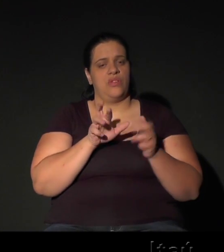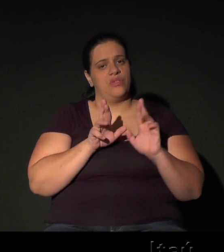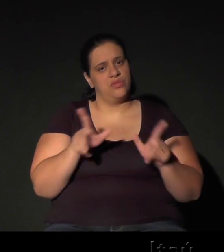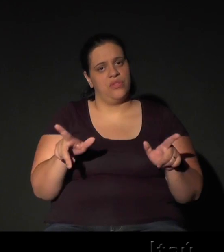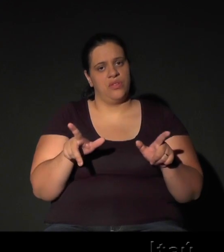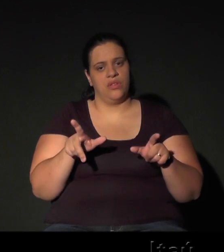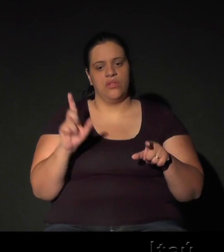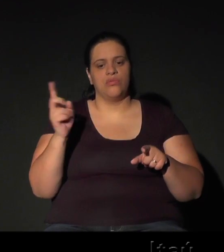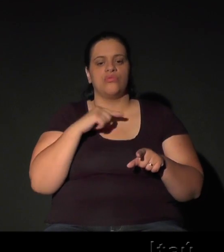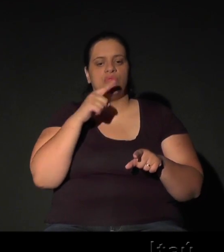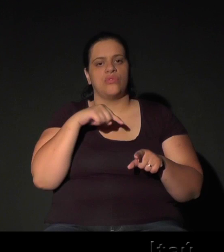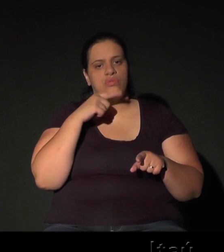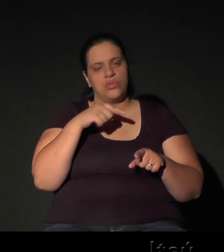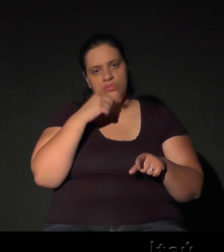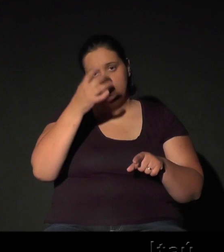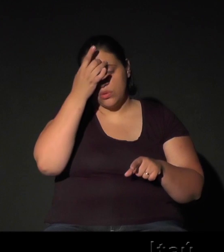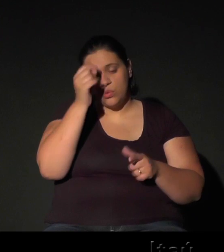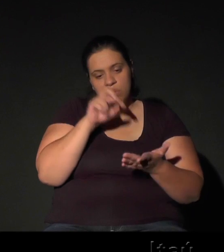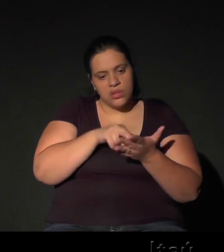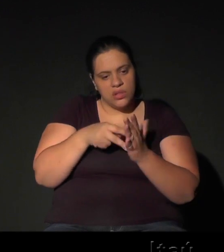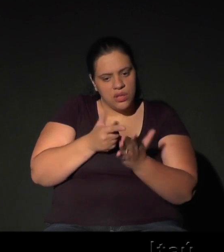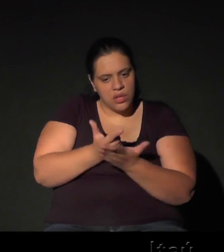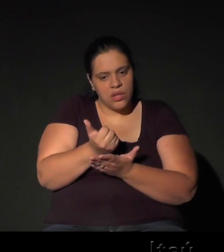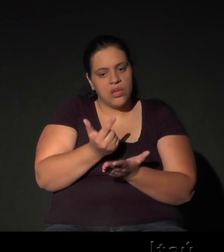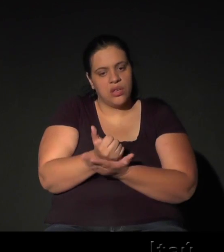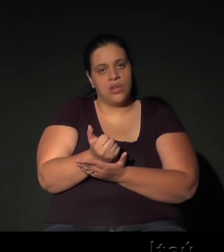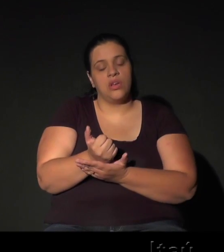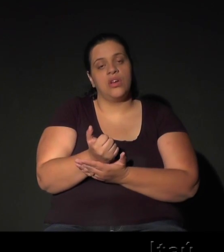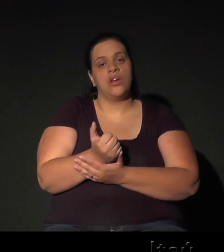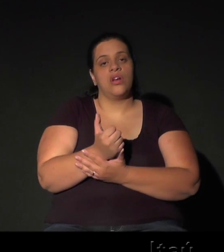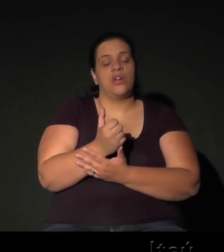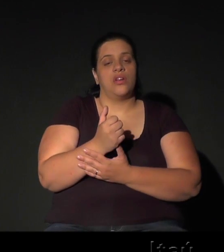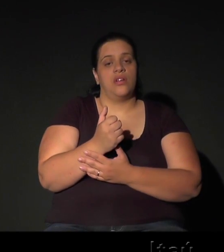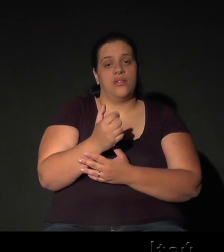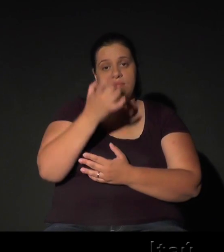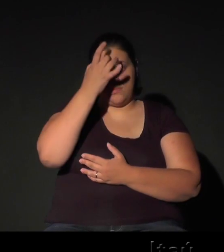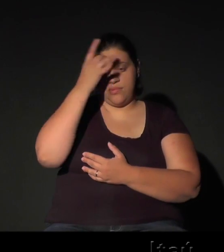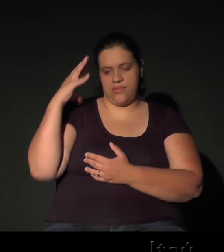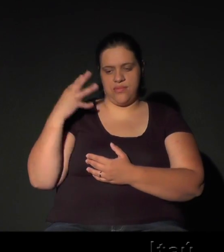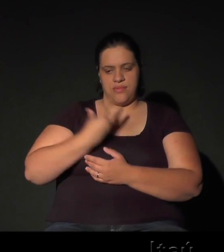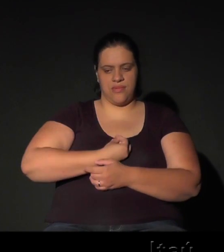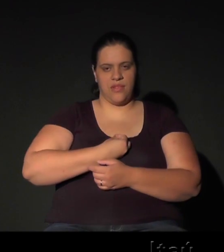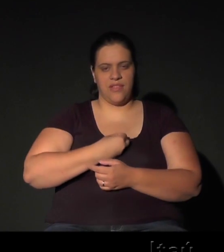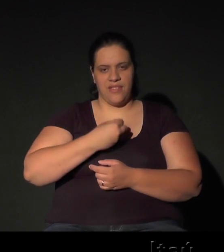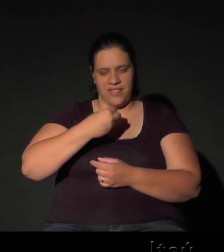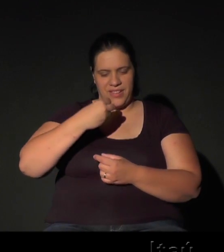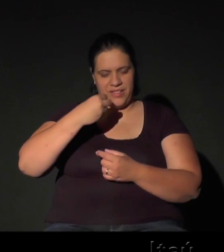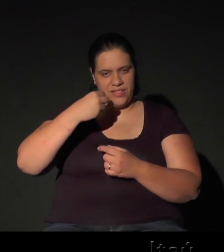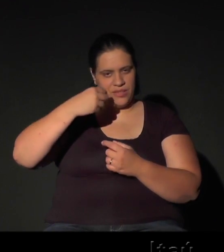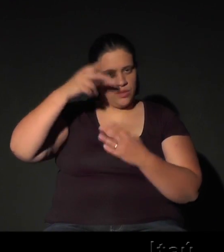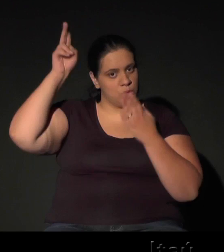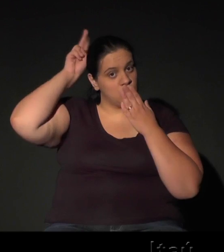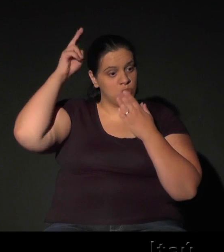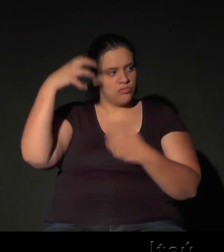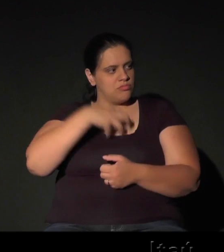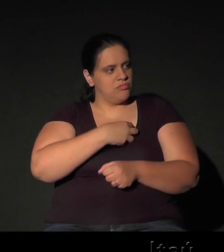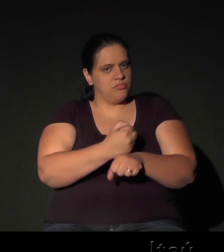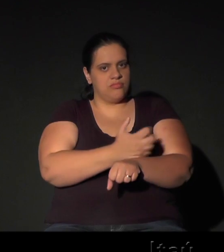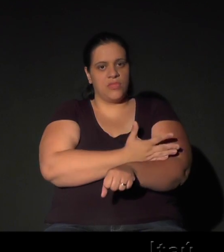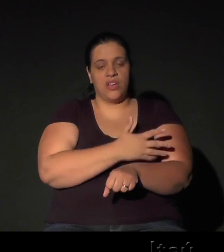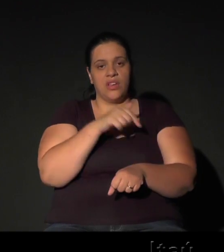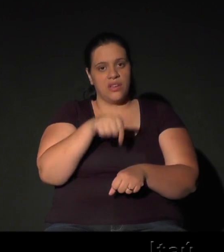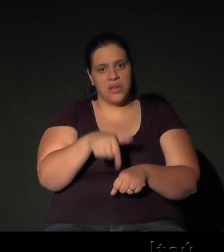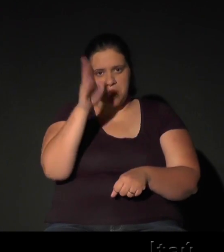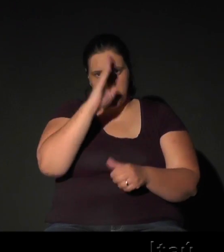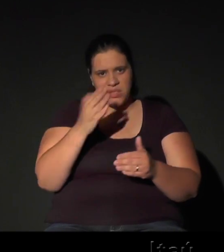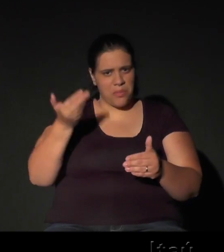a gente ficar na disputa do campo do consumo por isso que a cosmovisão indígena ela é absolutamente assim inspiradora né os índios não são passado